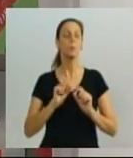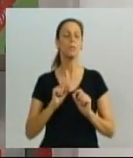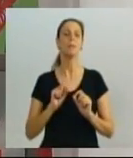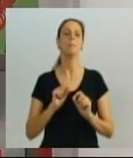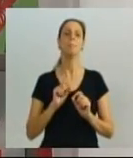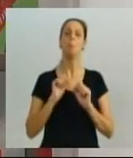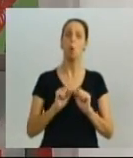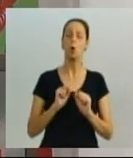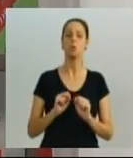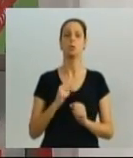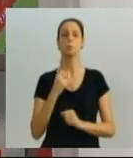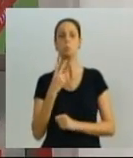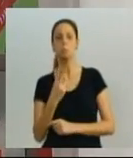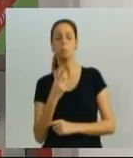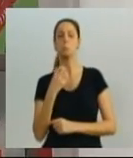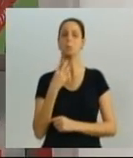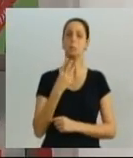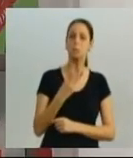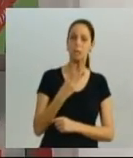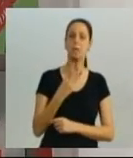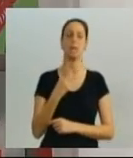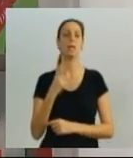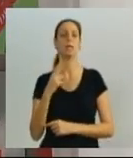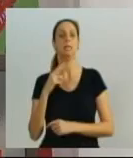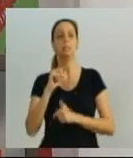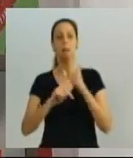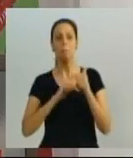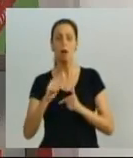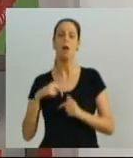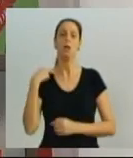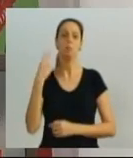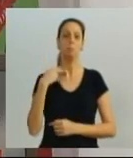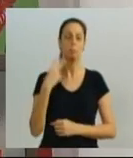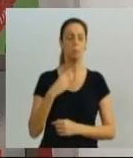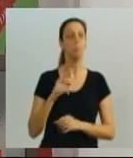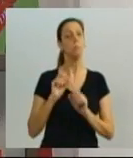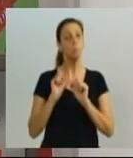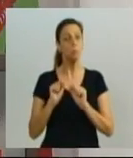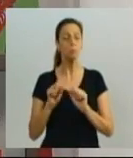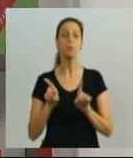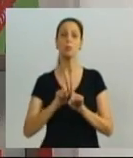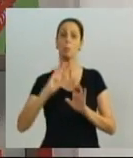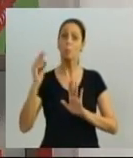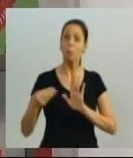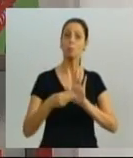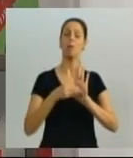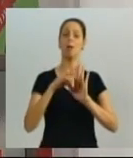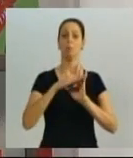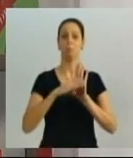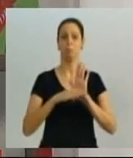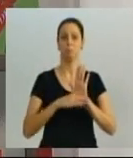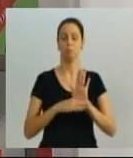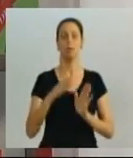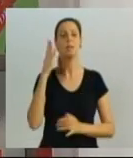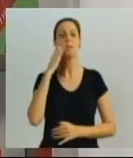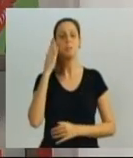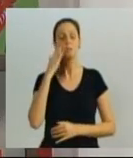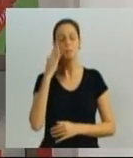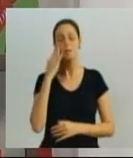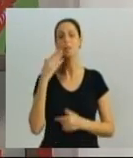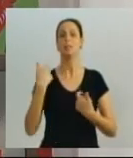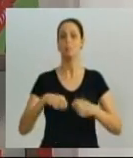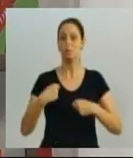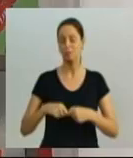3 mandatos no máximo. É uma coisa que pode ser pensada nisso aí, que pode ser colocada nessa programa aí. Eu sei que não depende só